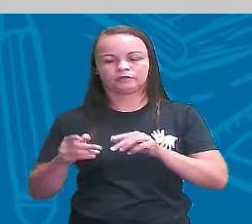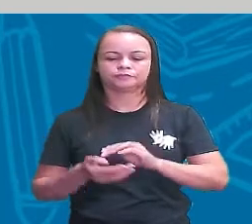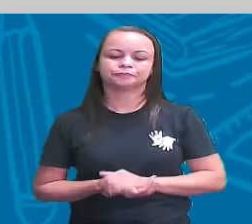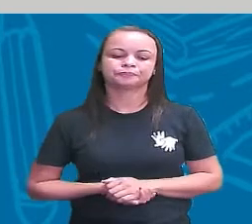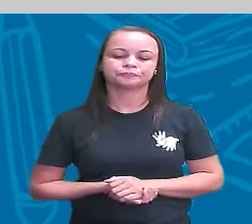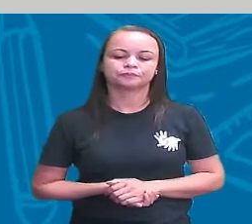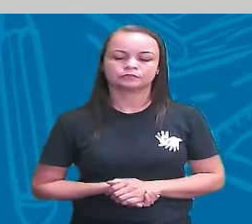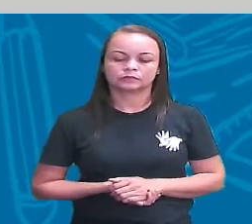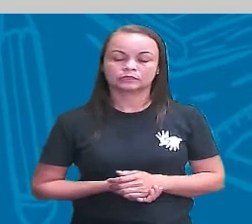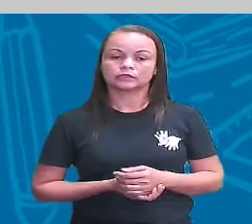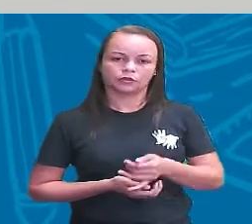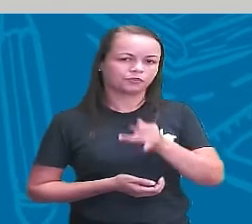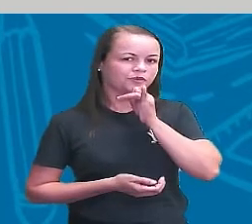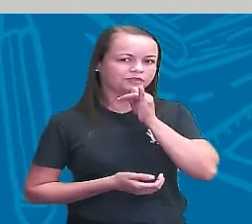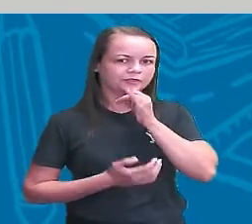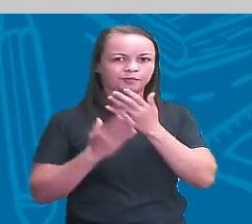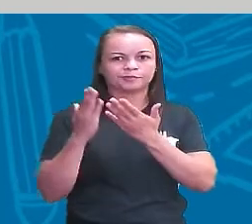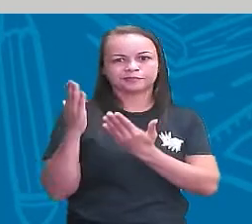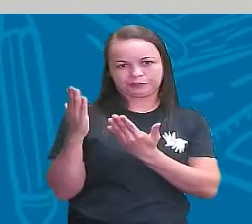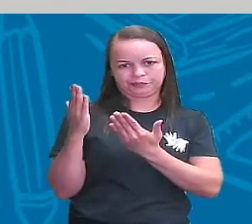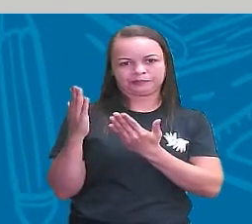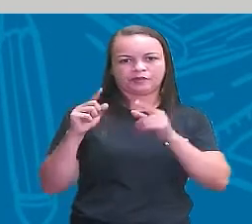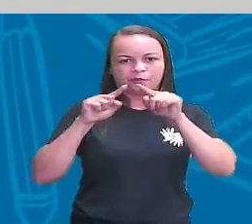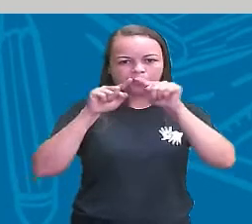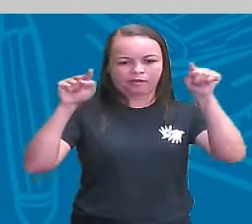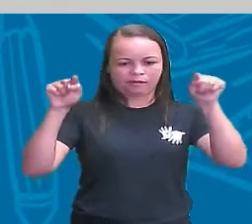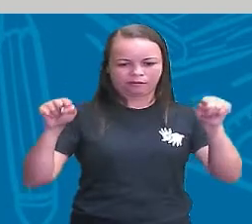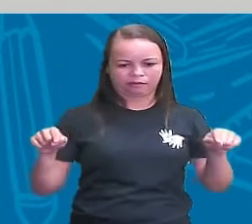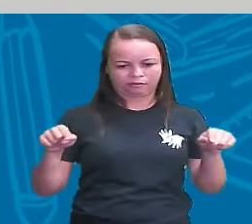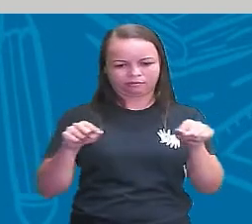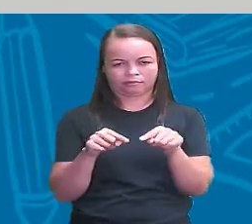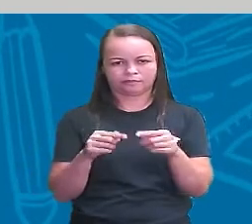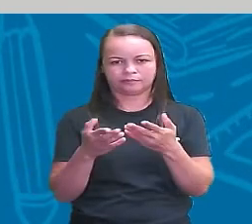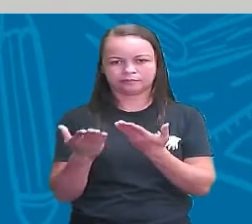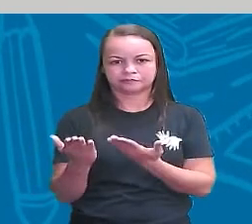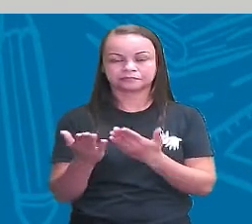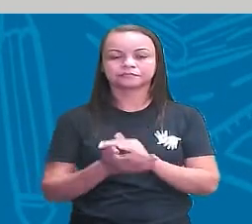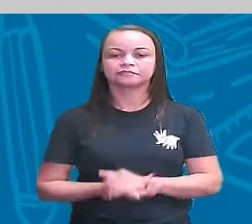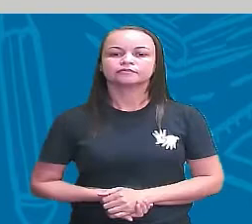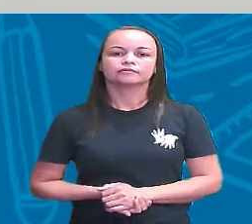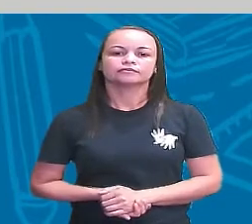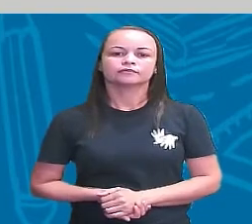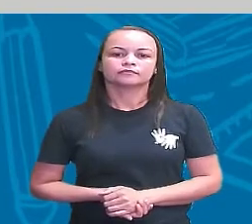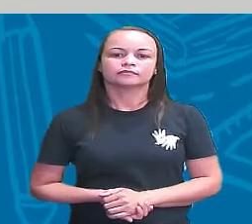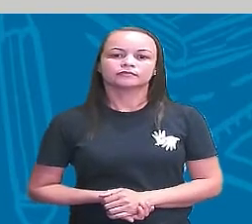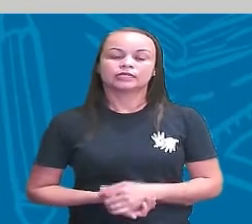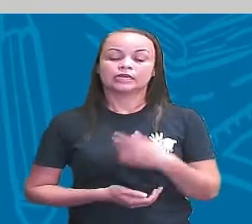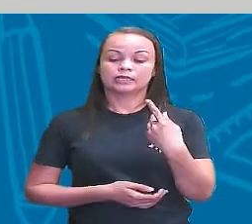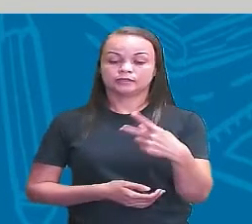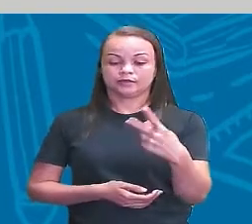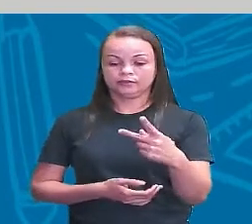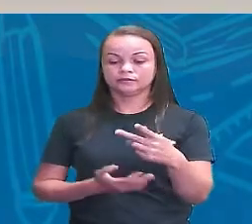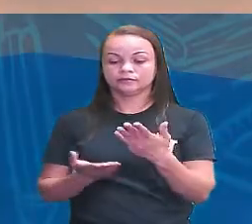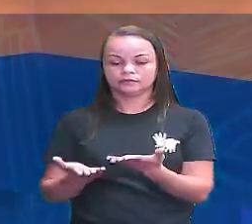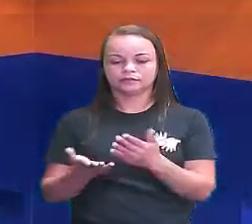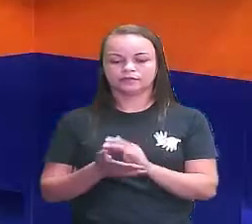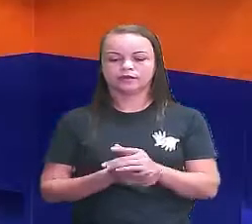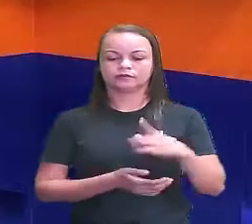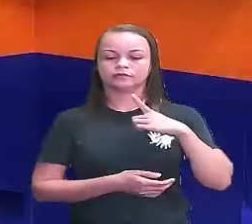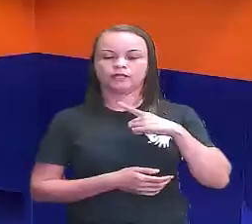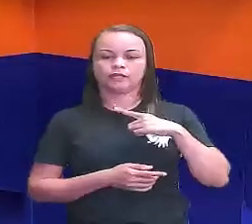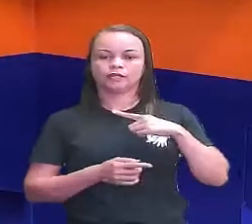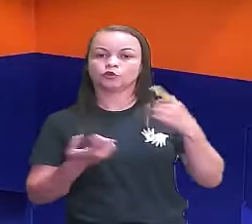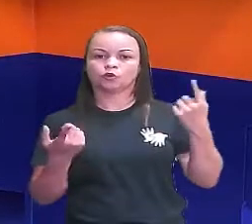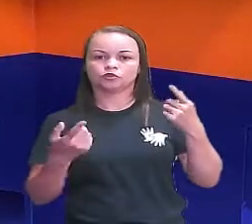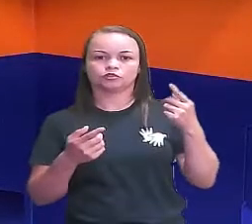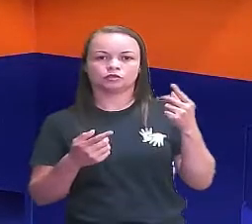E aqui eu trouxe aqui um exemplo de um retângulo para vocês. E nesse retângulo aqui, como é vocês, ó, 2